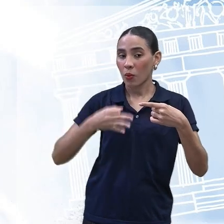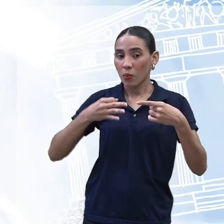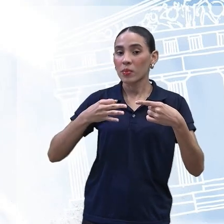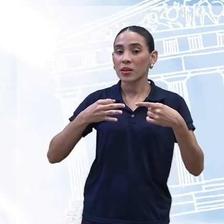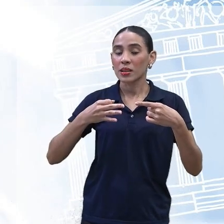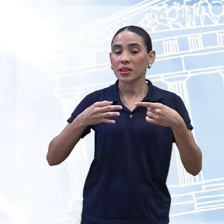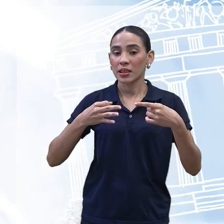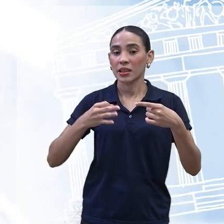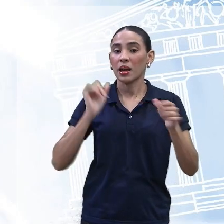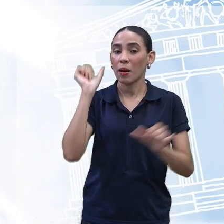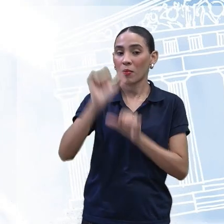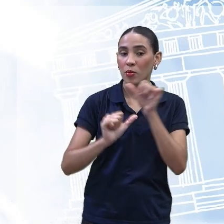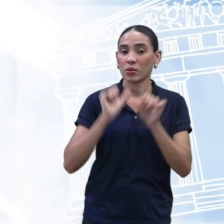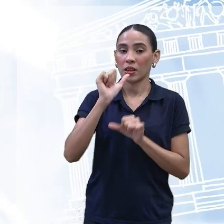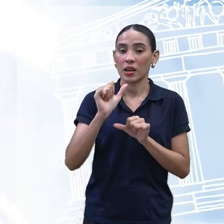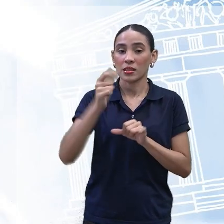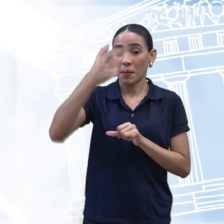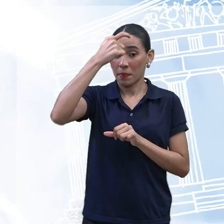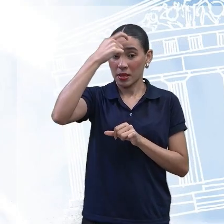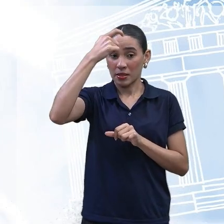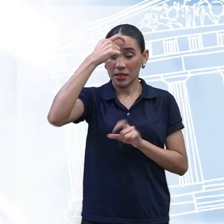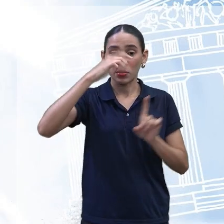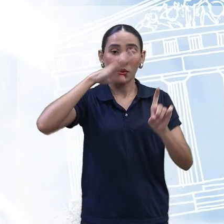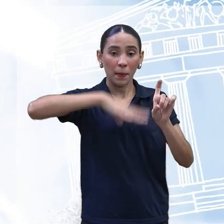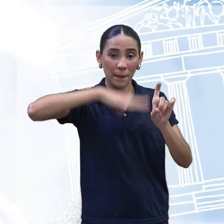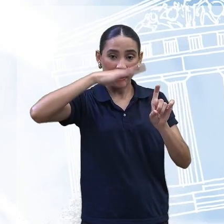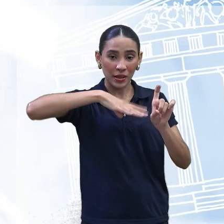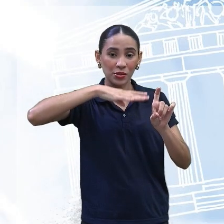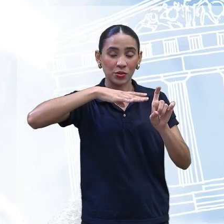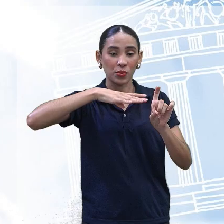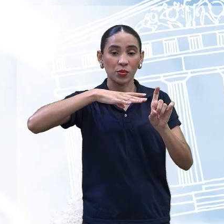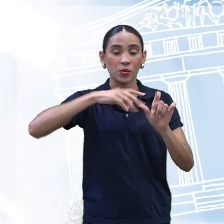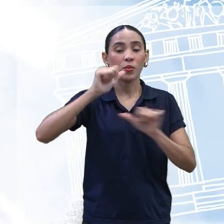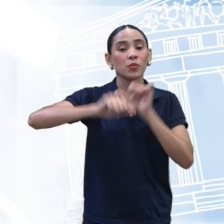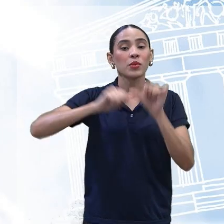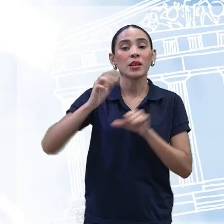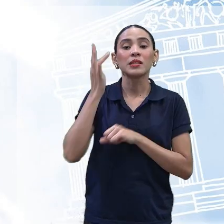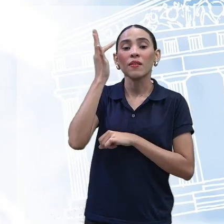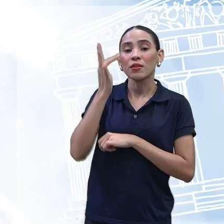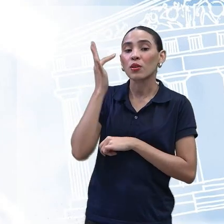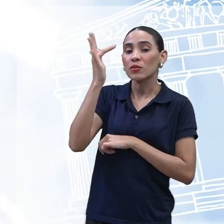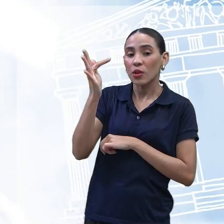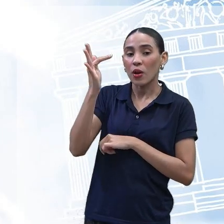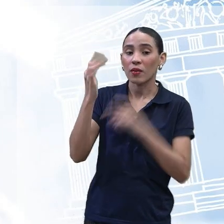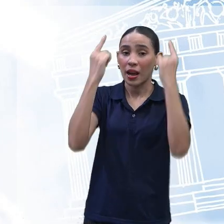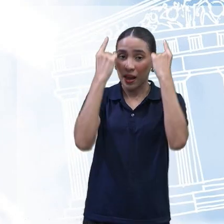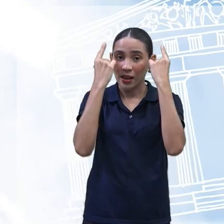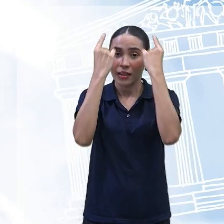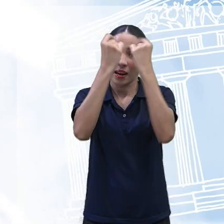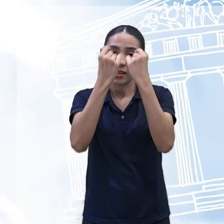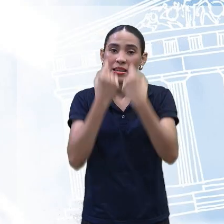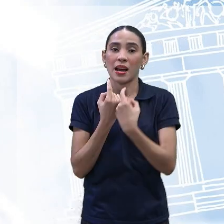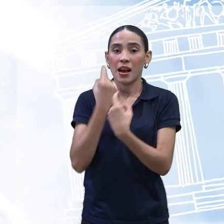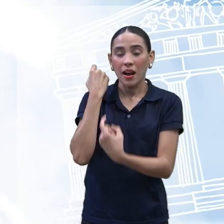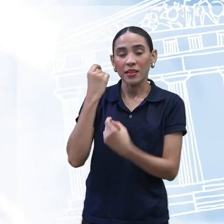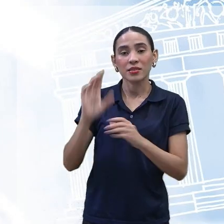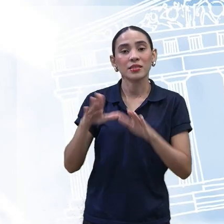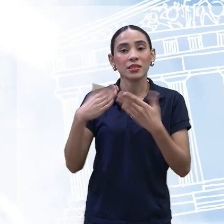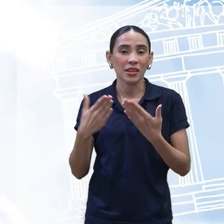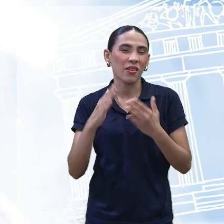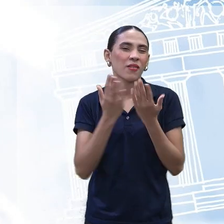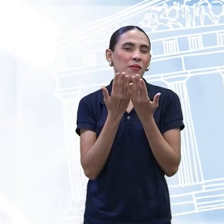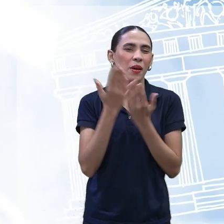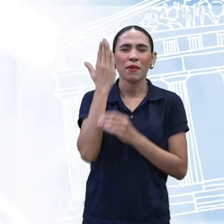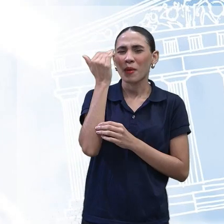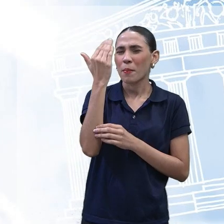compreender a transição do pensamento mítico para o filosófico na Grécia Antiga. Então, é aquela